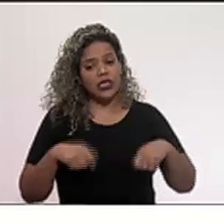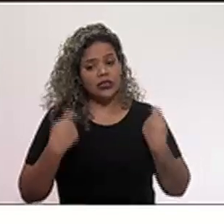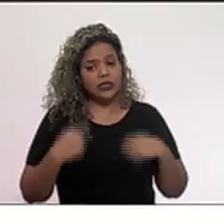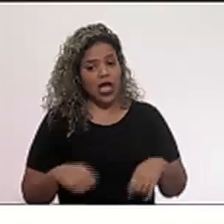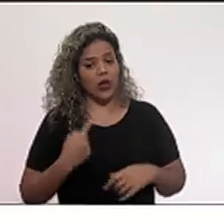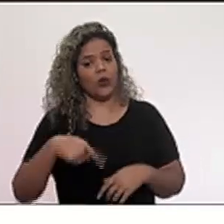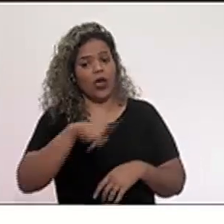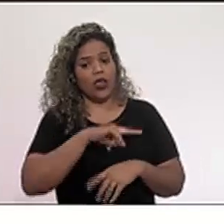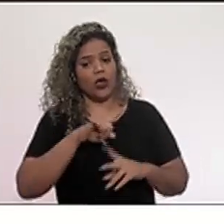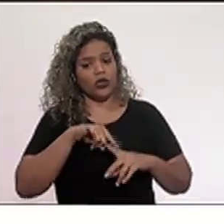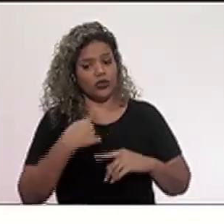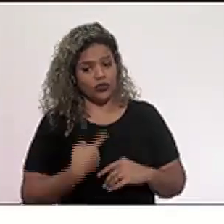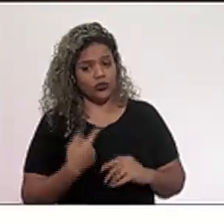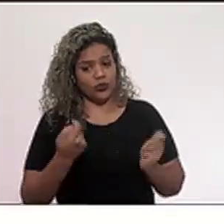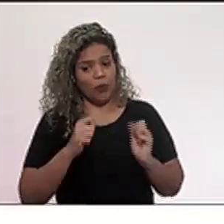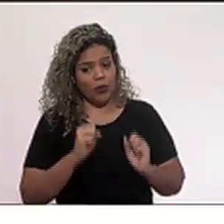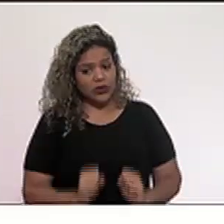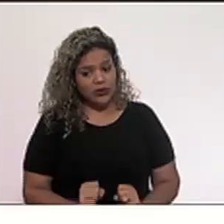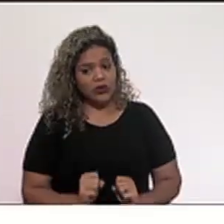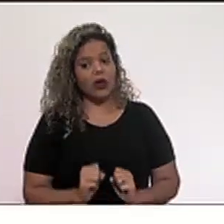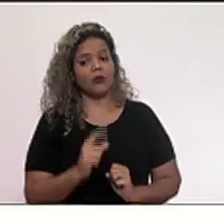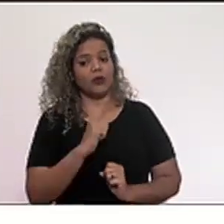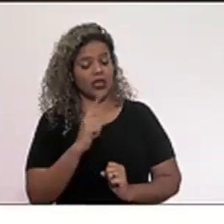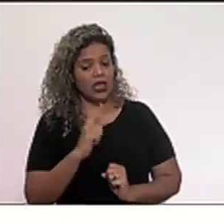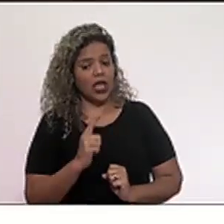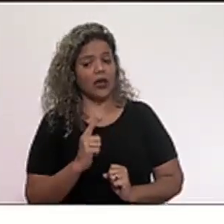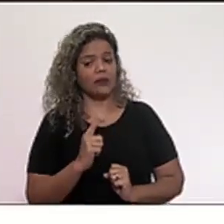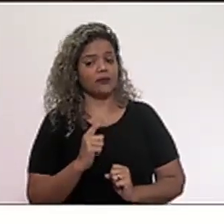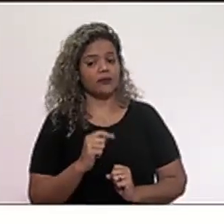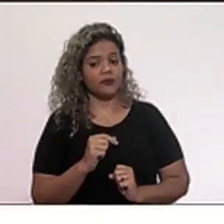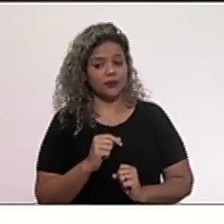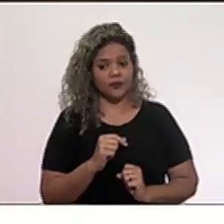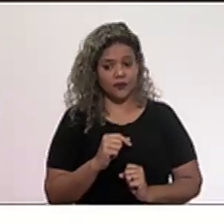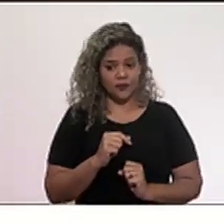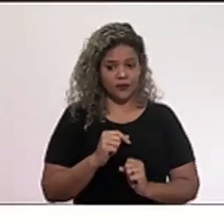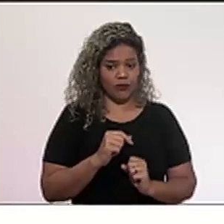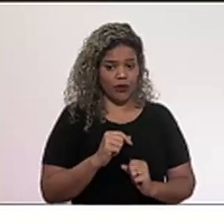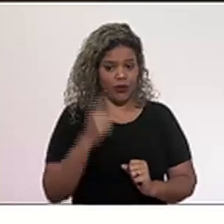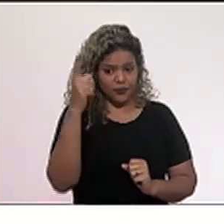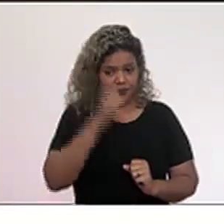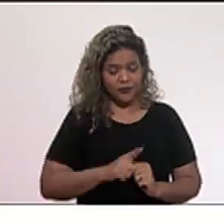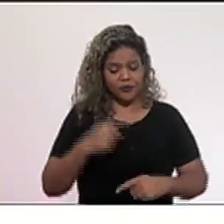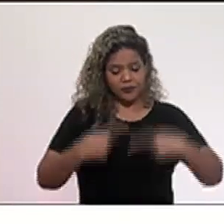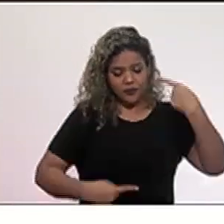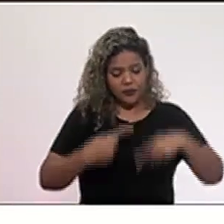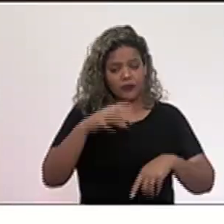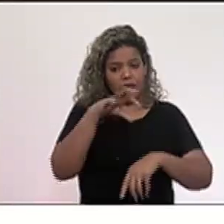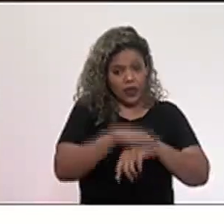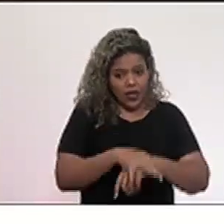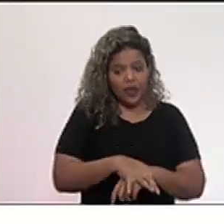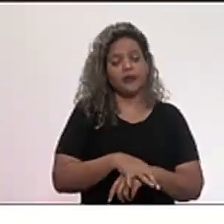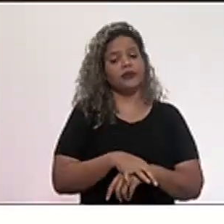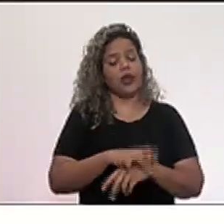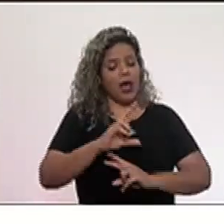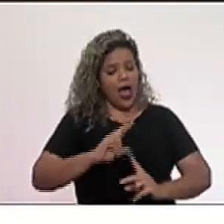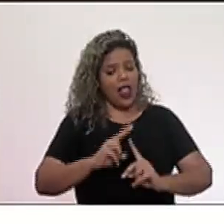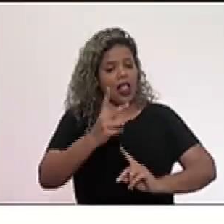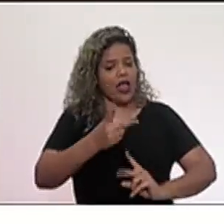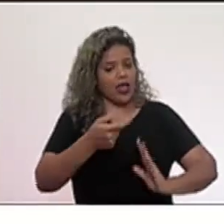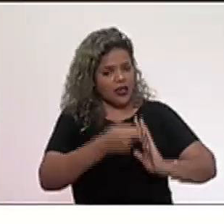que possamos ter, para que alcancemos uma política de segurança que vai além